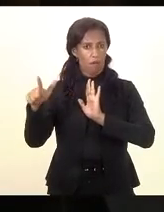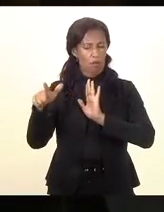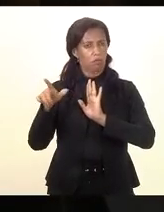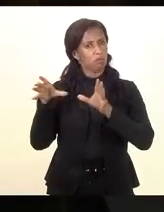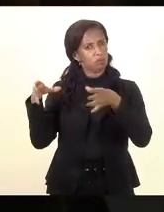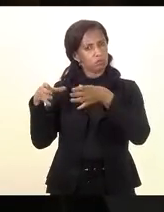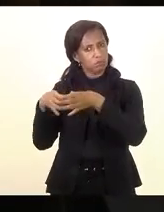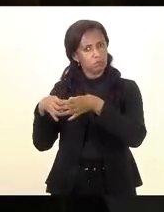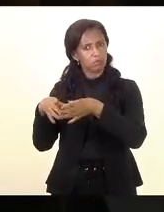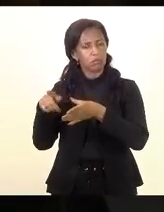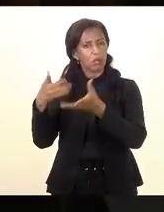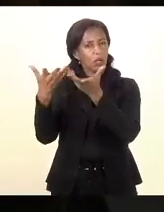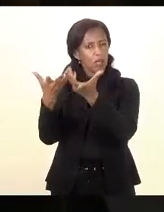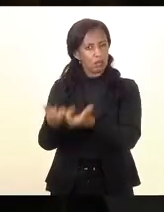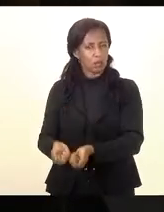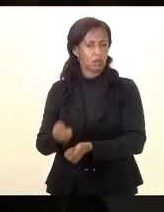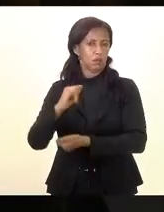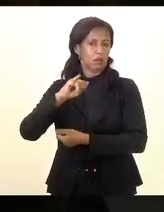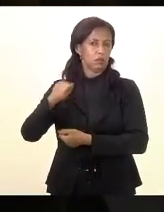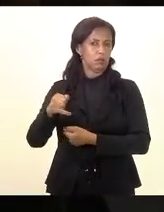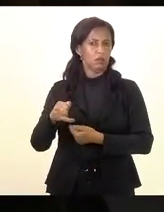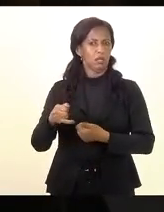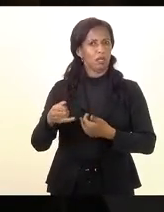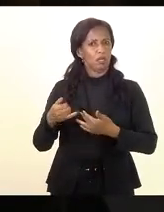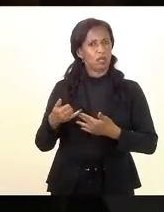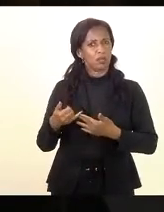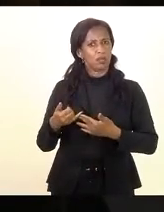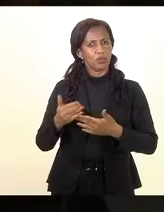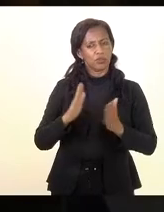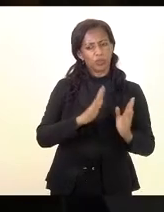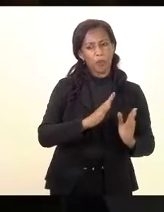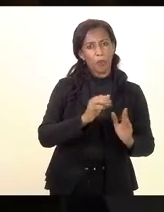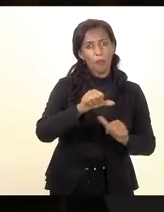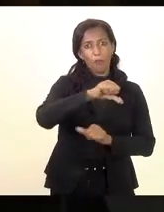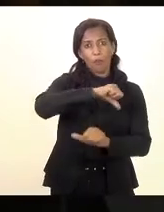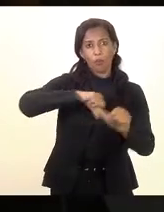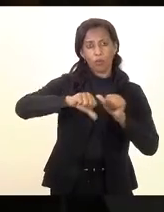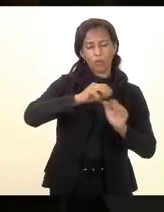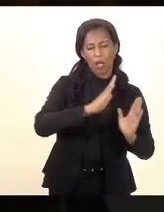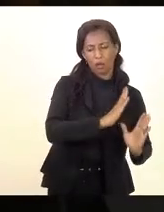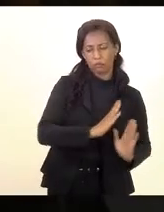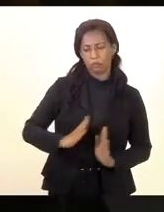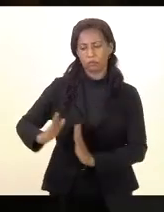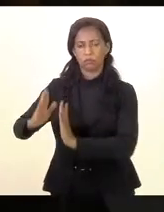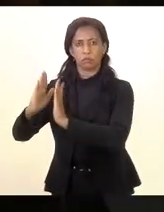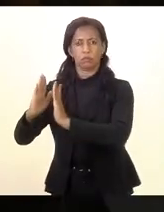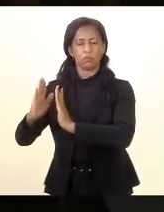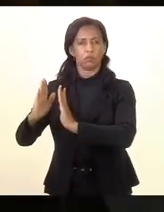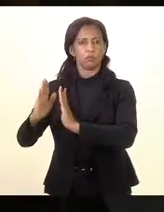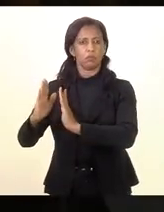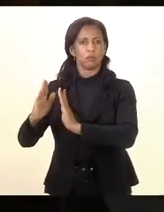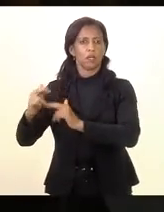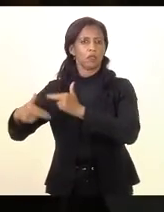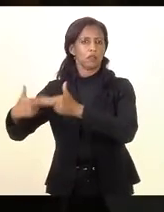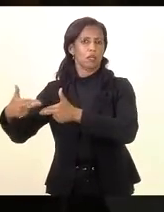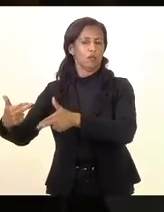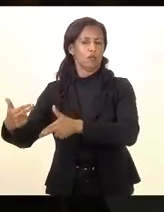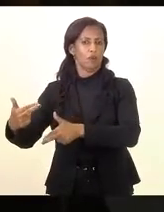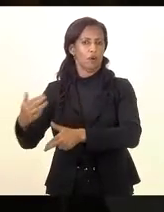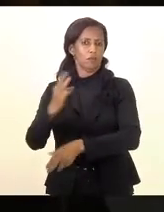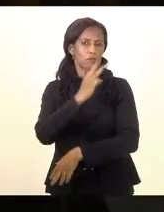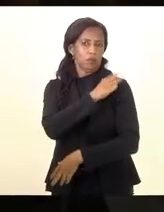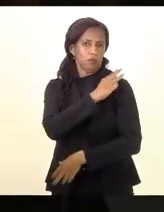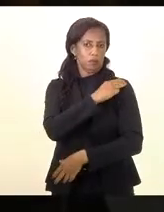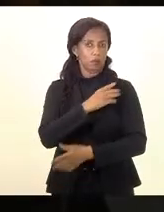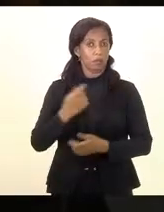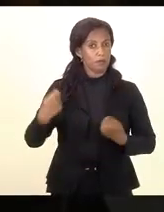a possibilidade de adiamento da implementação do ensino médio no estado do Rio de Janeiro nós temos que fazer esse debate